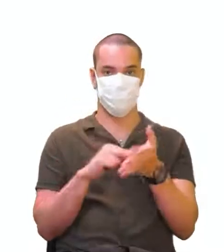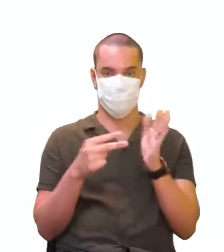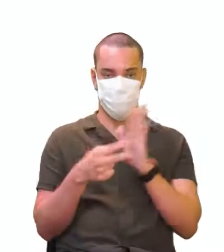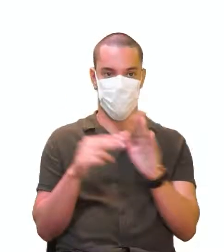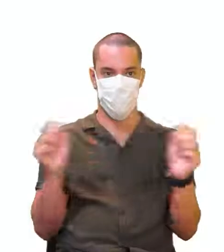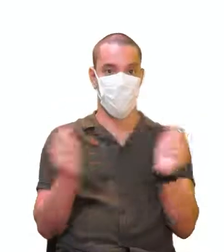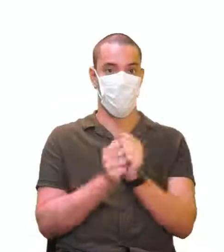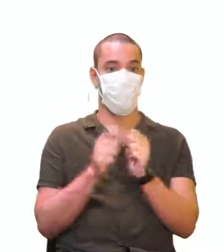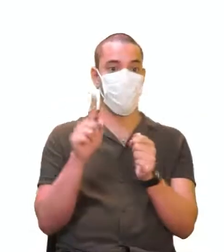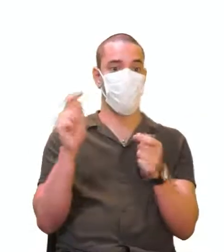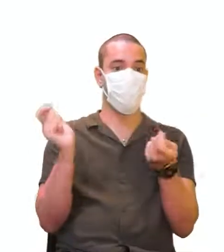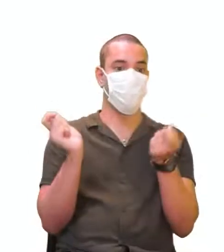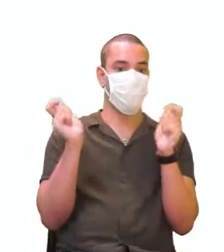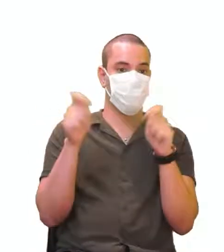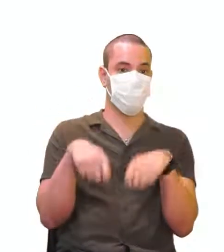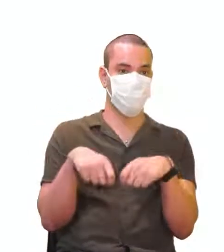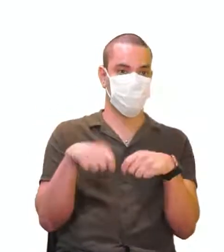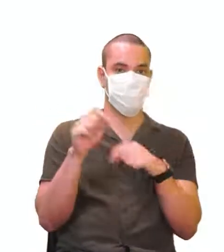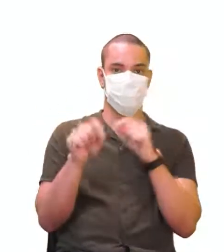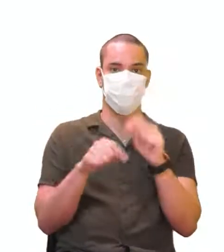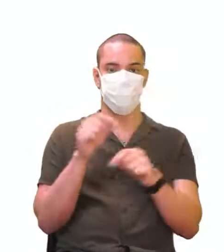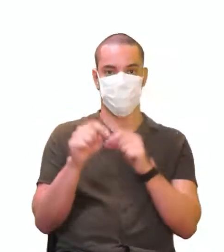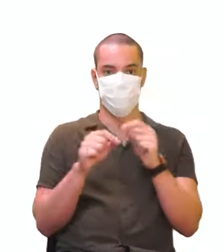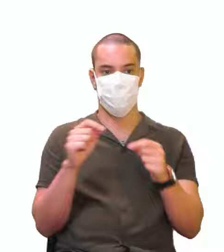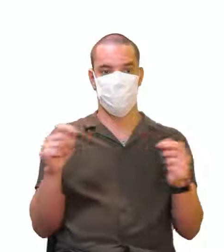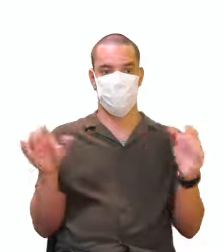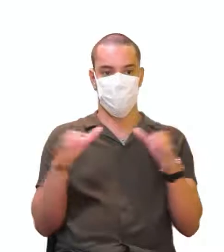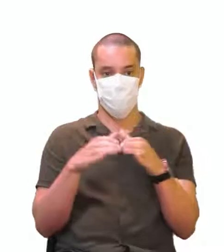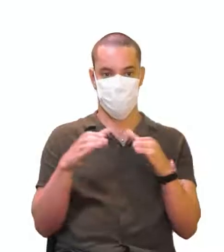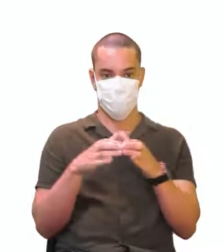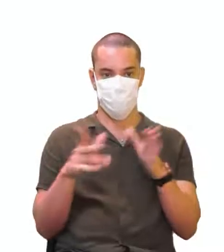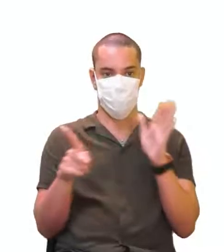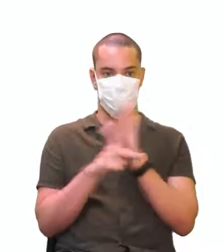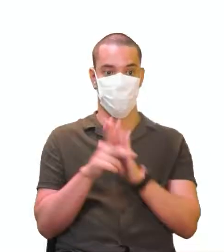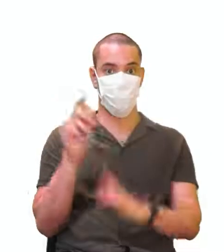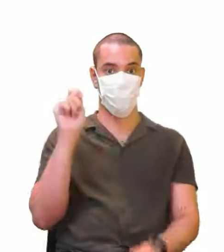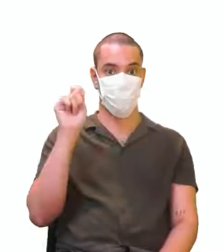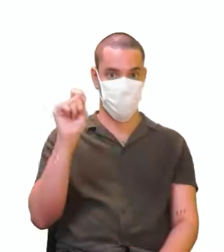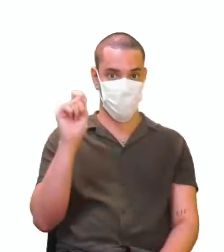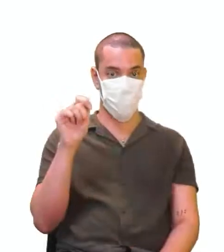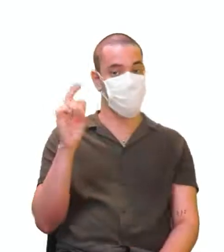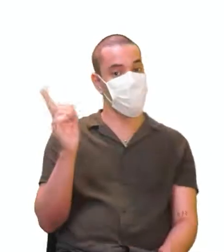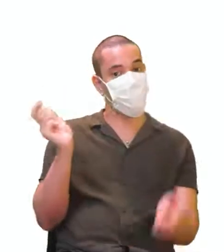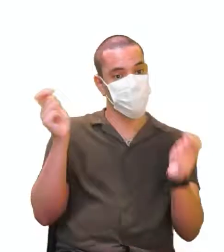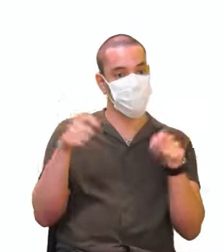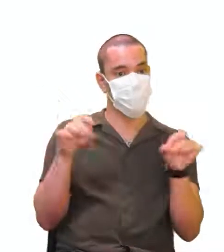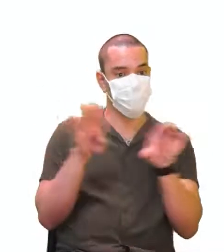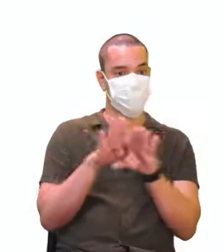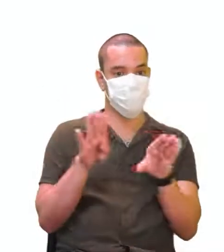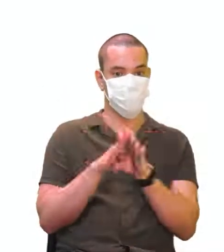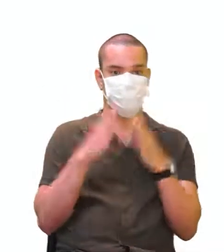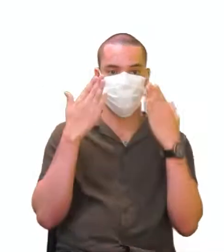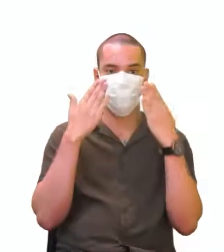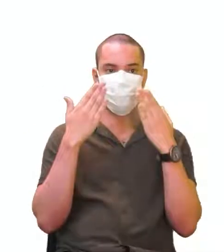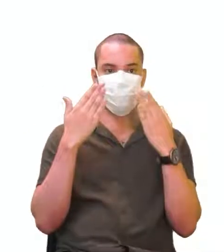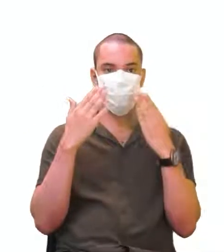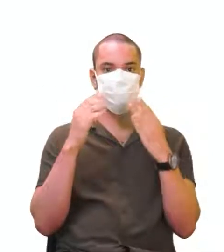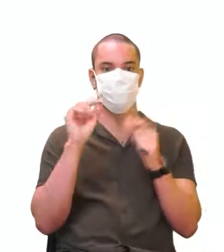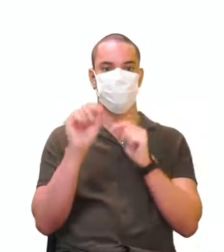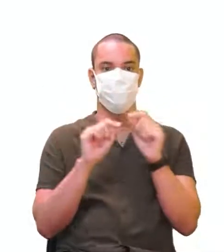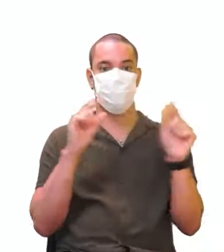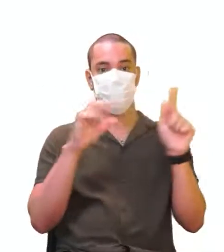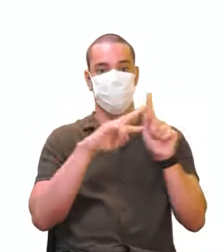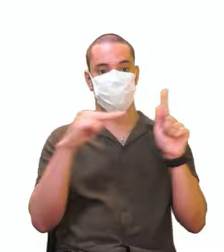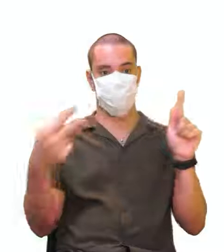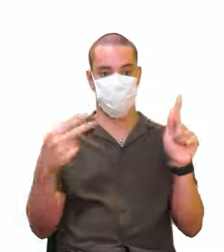Esses são os possíveis genótipos para o indivíduo do grupo A, isão-azão, isão-azão, ou isão-azão,